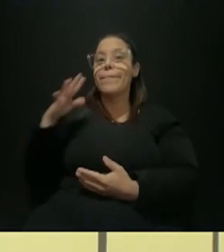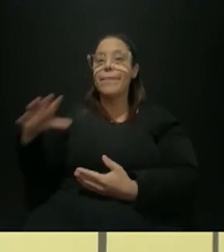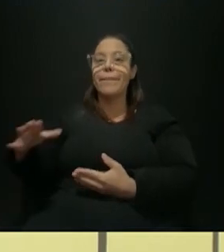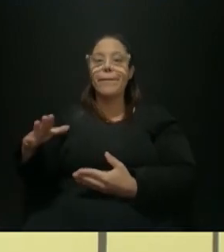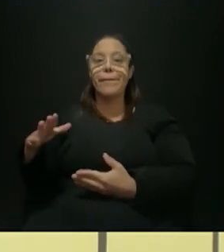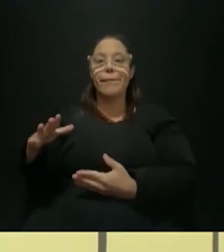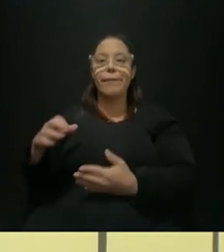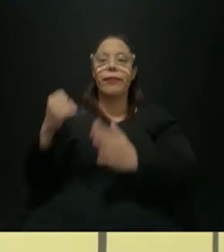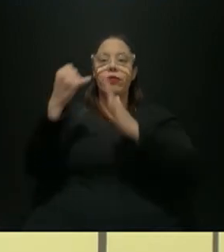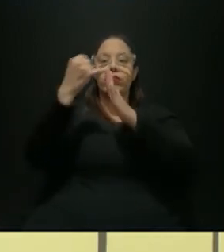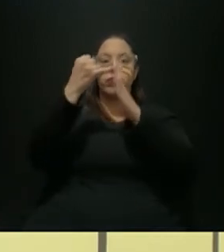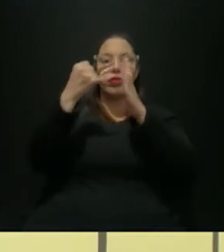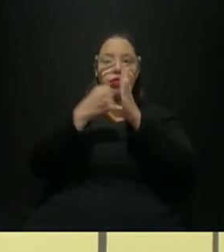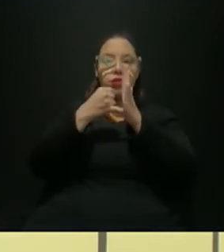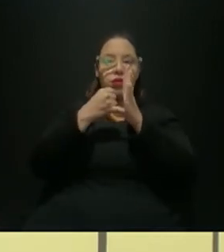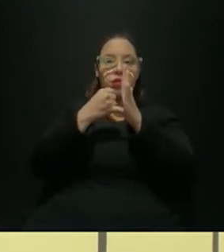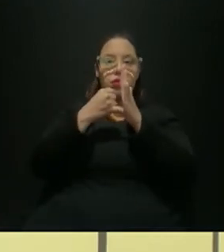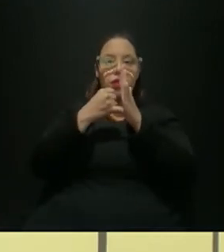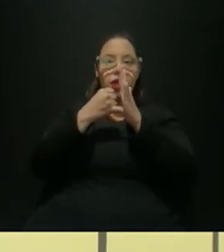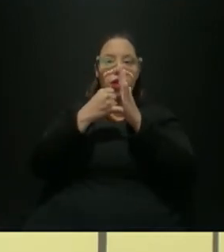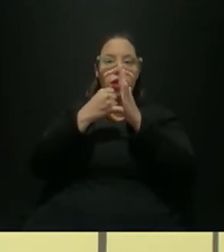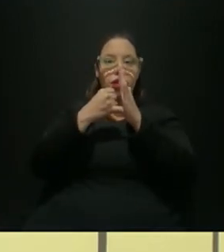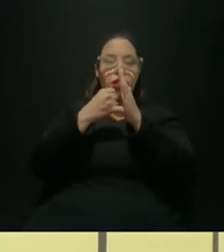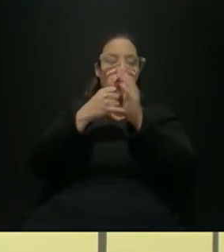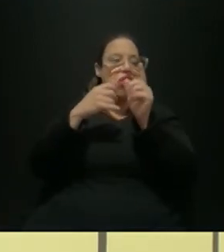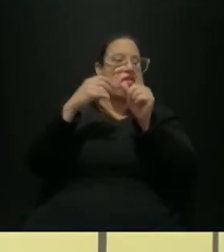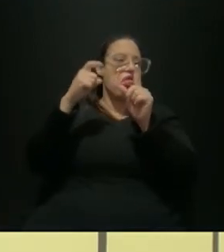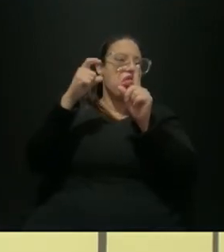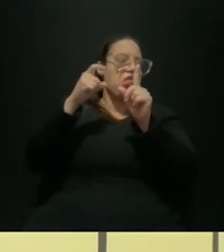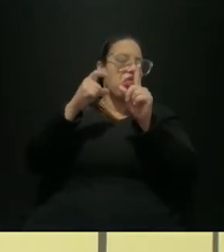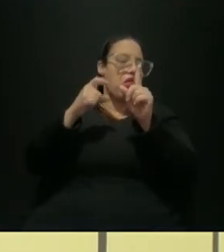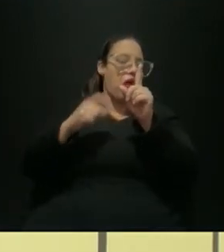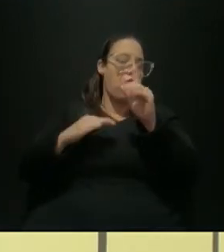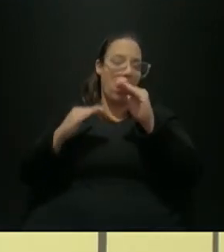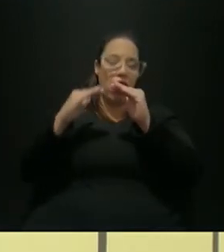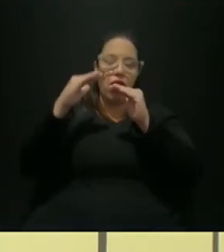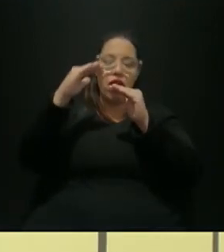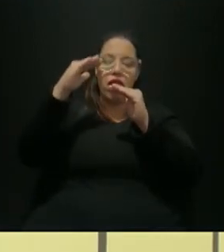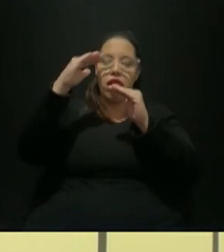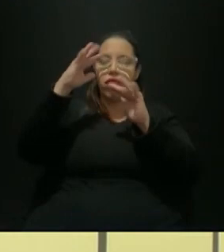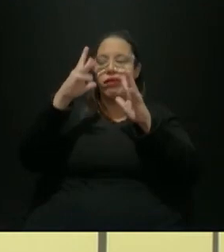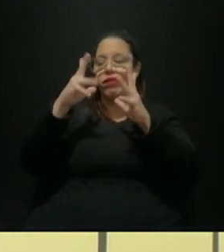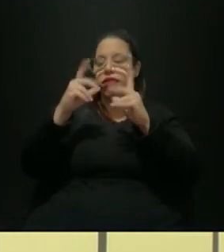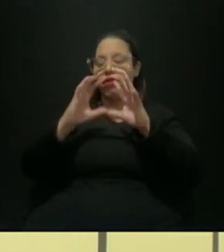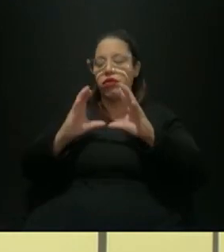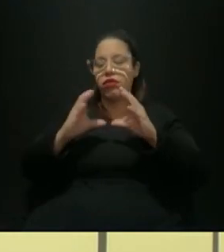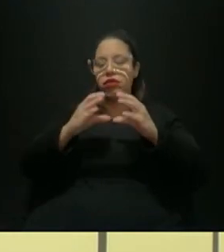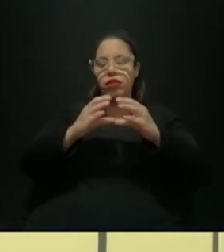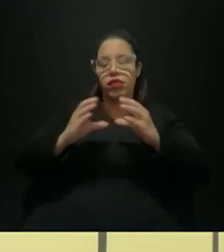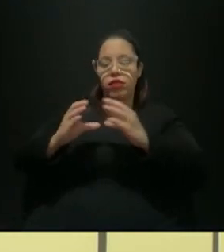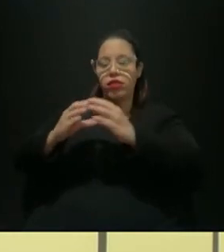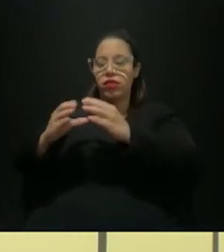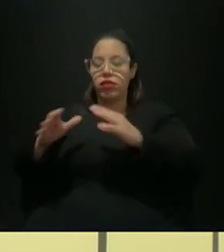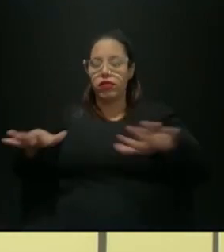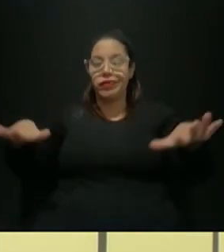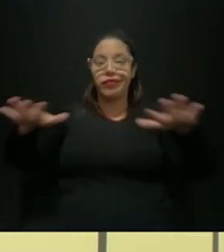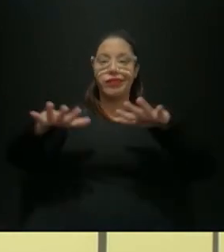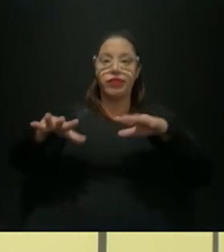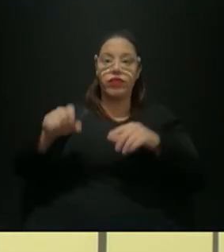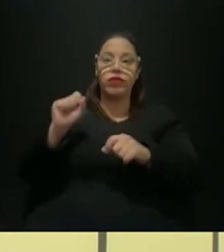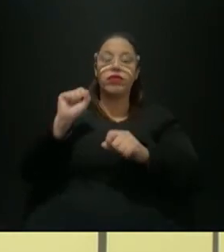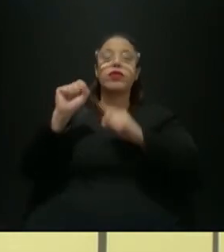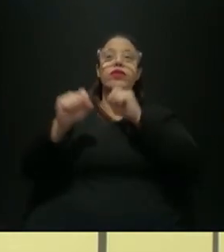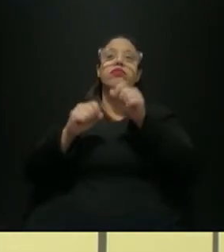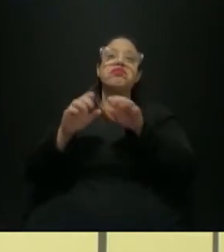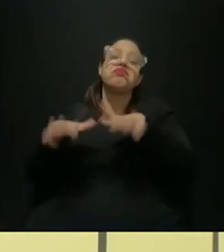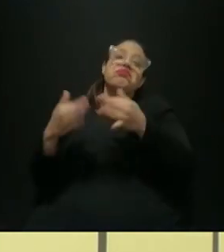institucionalizadas tinham um atraso imenso no desenvolvimento, em todas as áreas do seu desenvolvimento, e o quanto as crianças que foram para